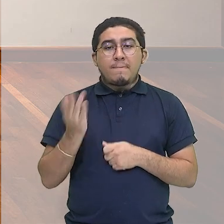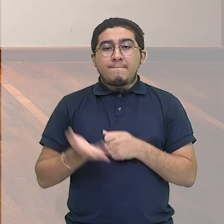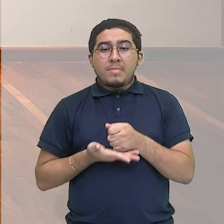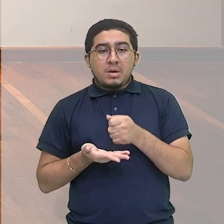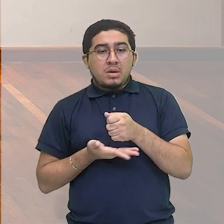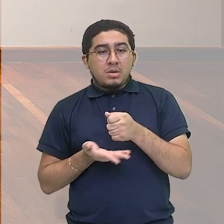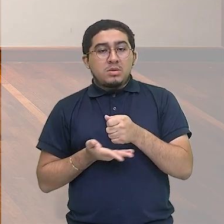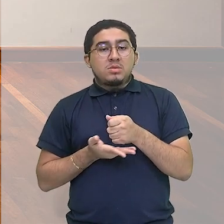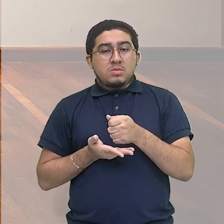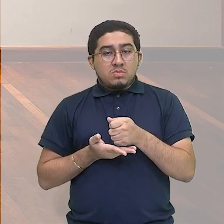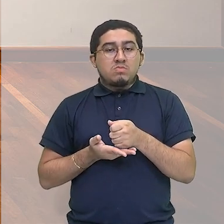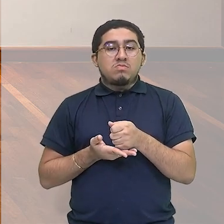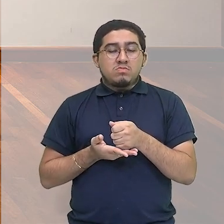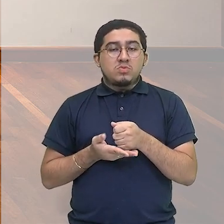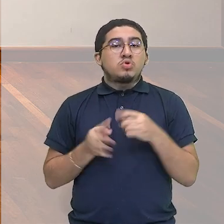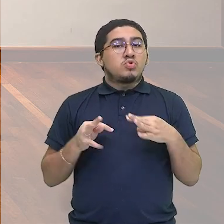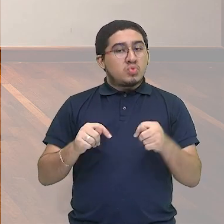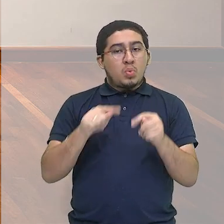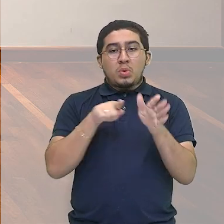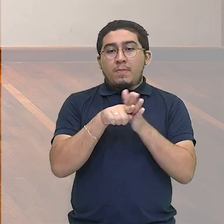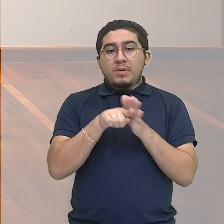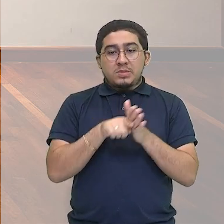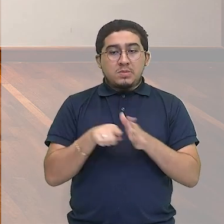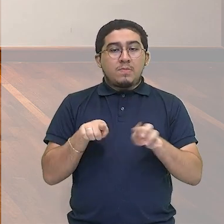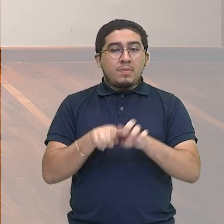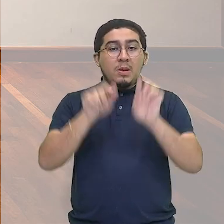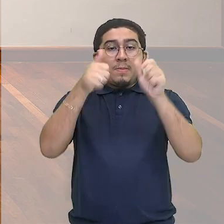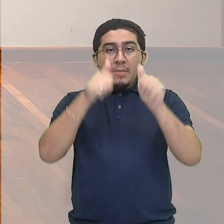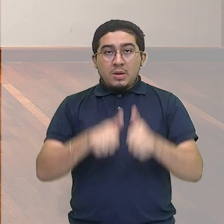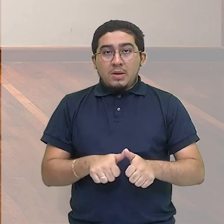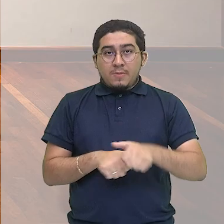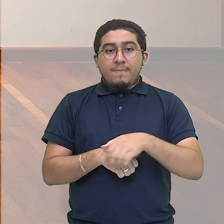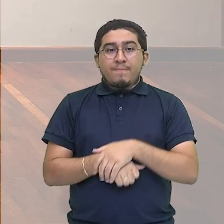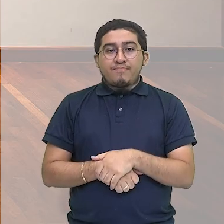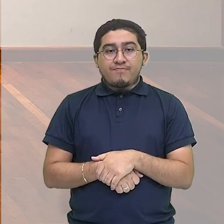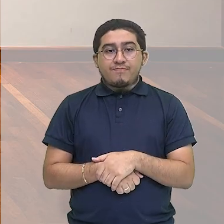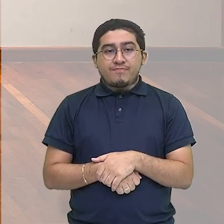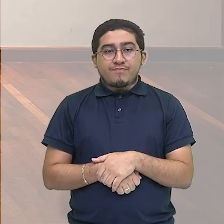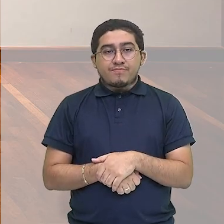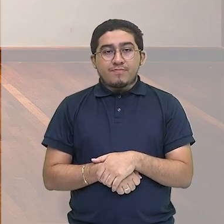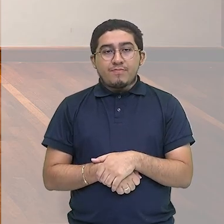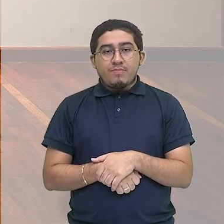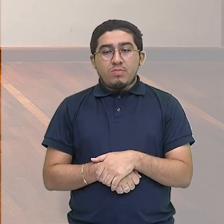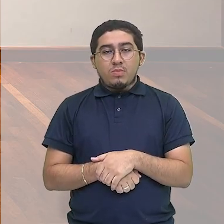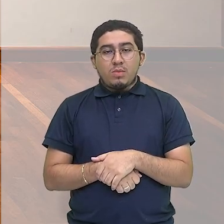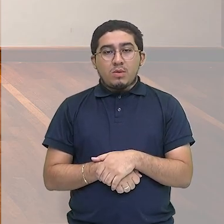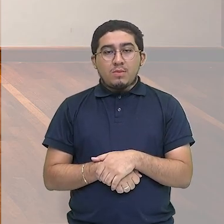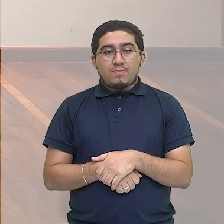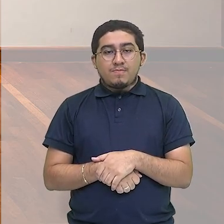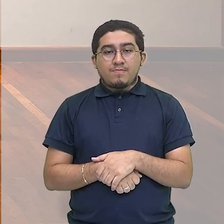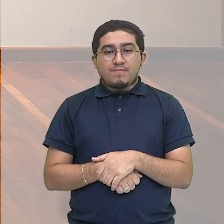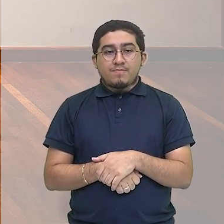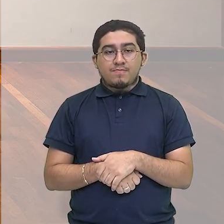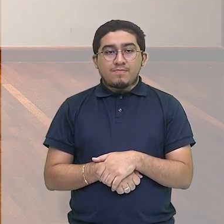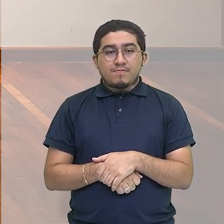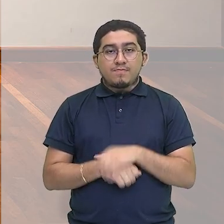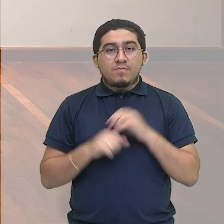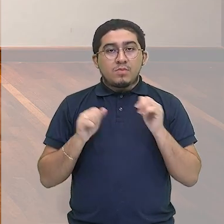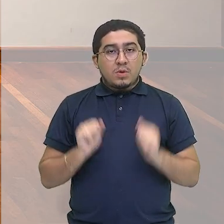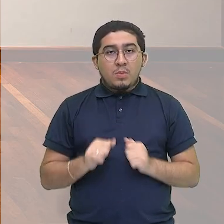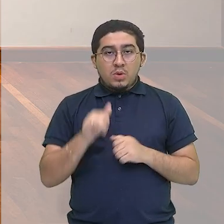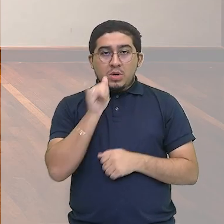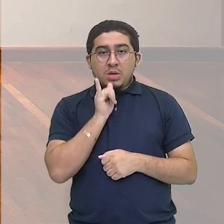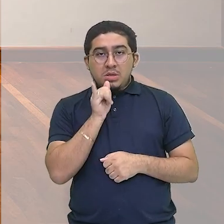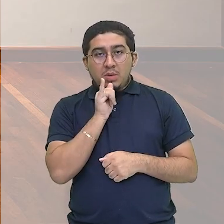que fundamentará todas as pesquisas e análises do estudioso, né, do pesquisador. A gente pode trazer como